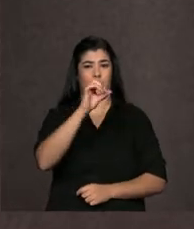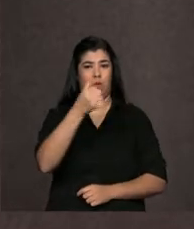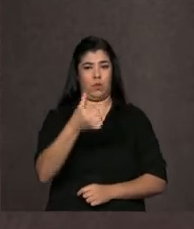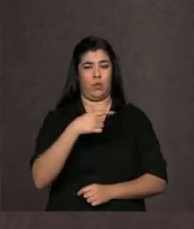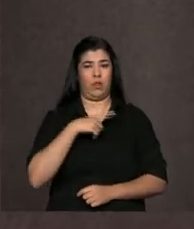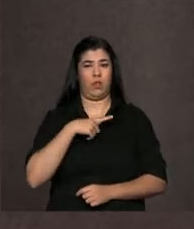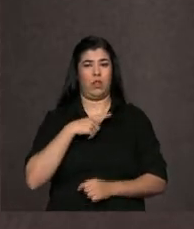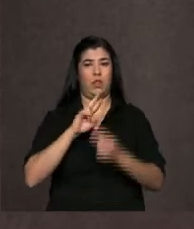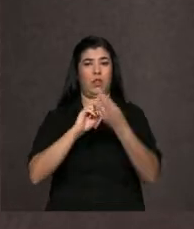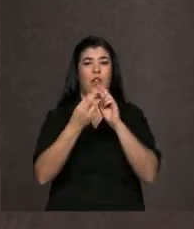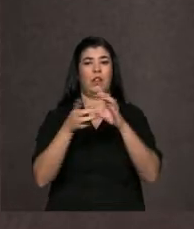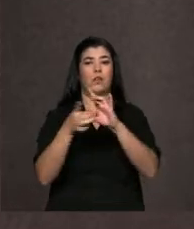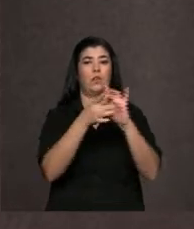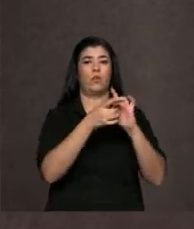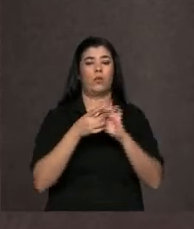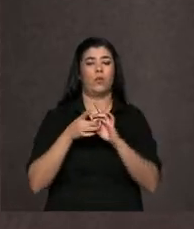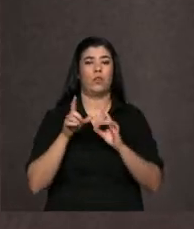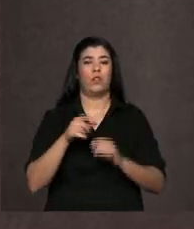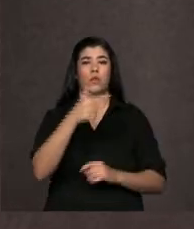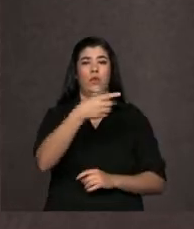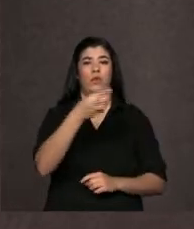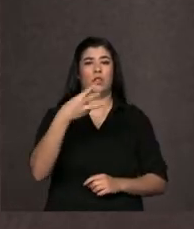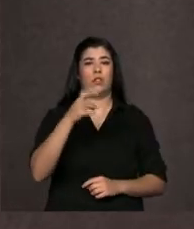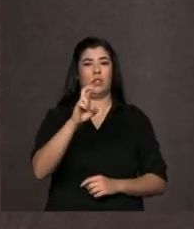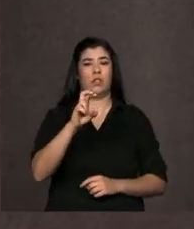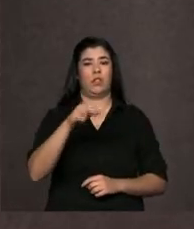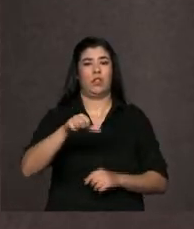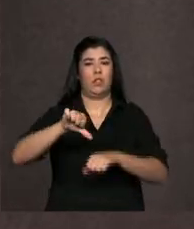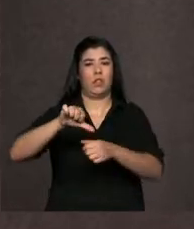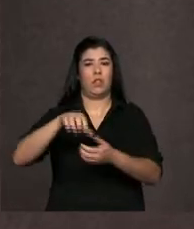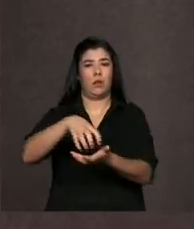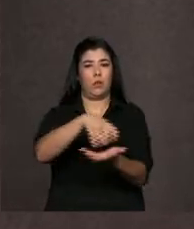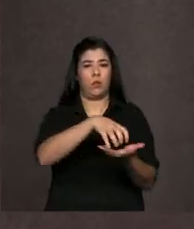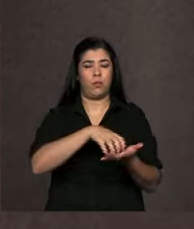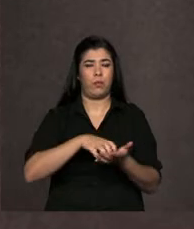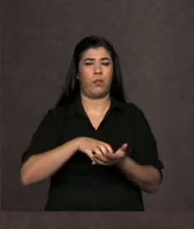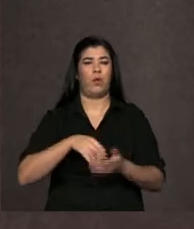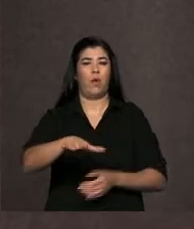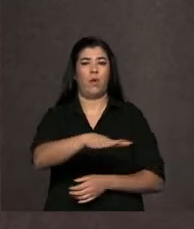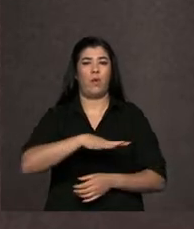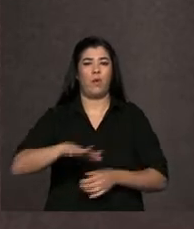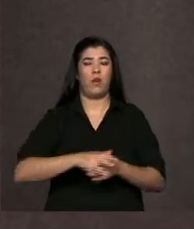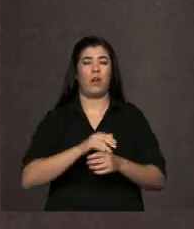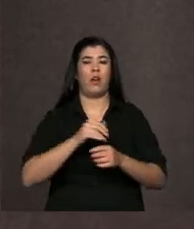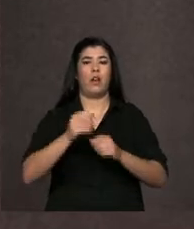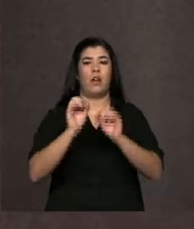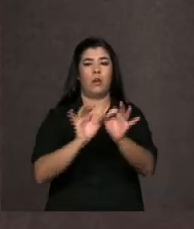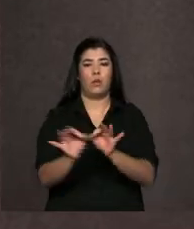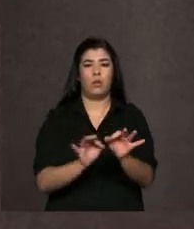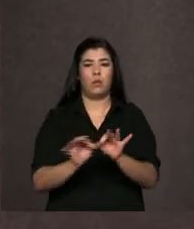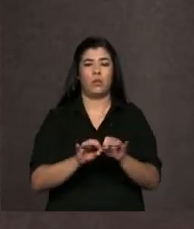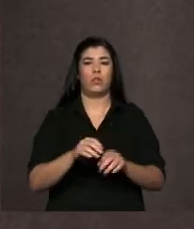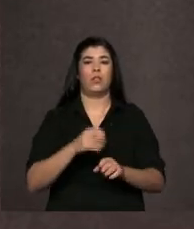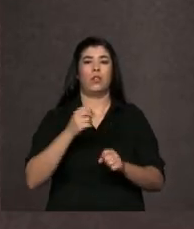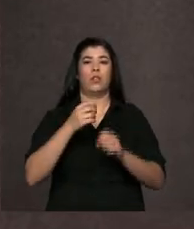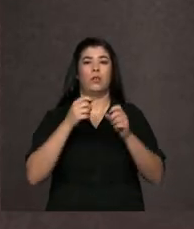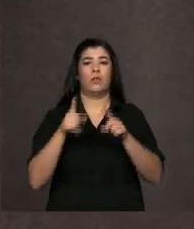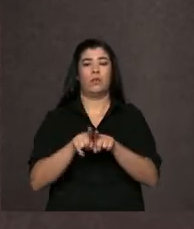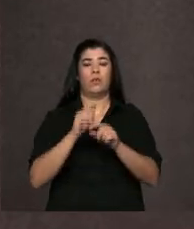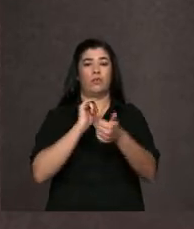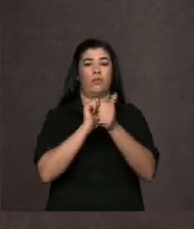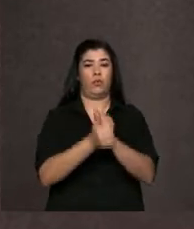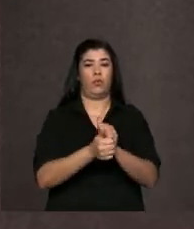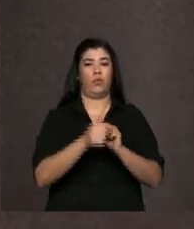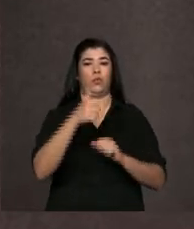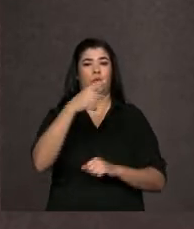os 285 centros de iniciação ao esporte, as arenas construídas para os Jogos Pan-Americanos de 2007 e as